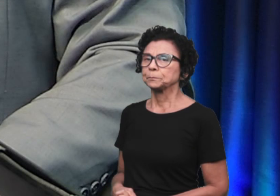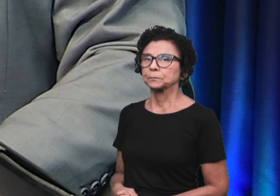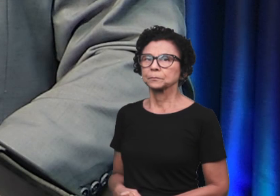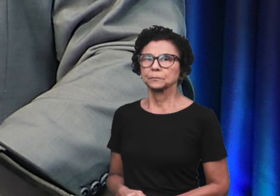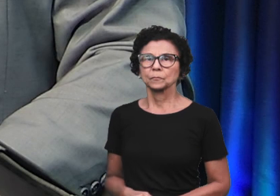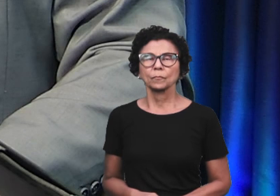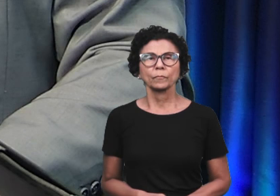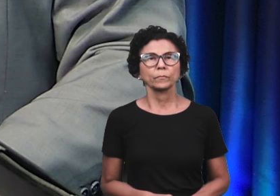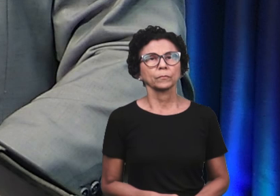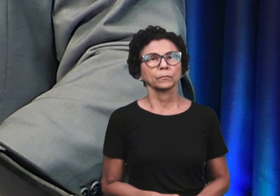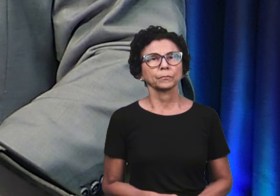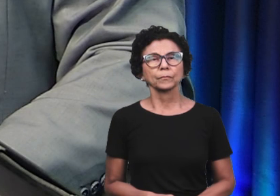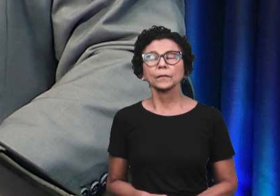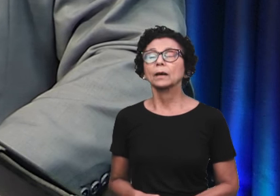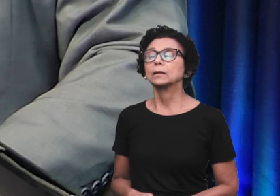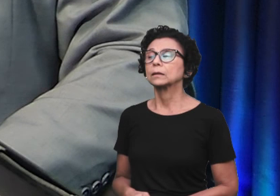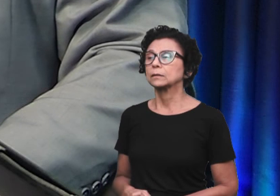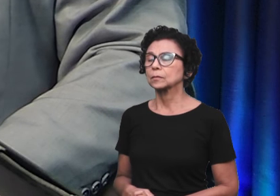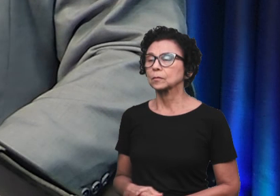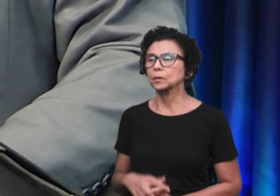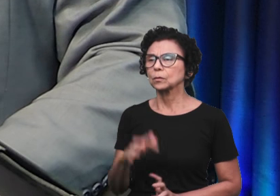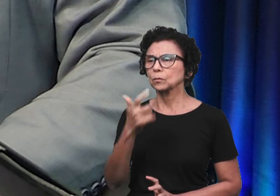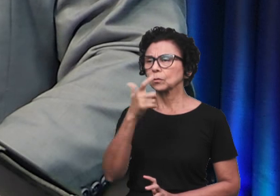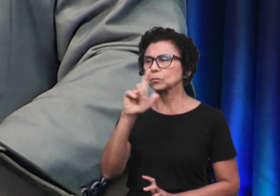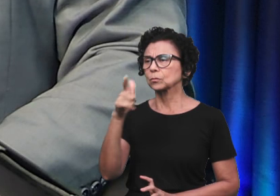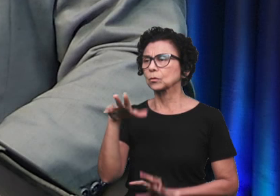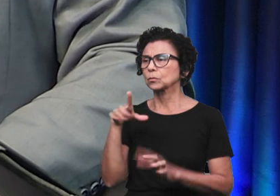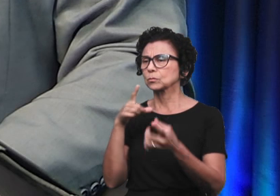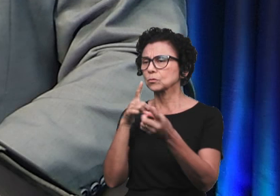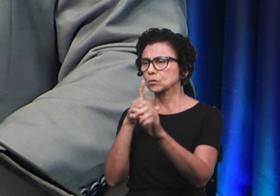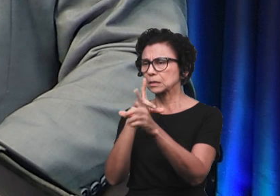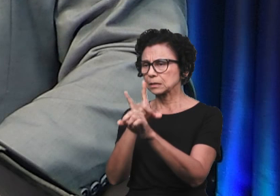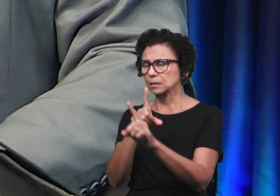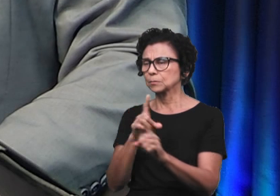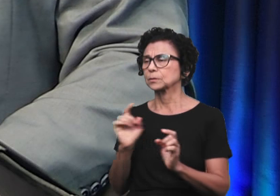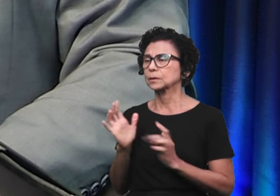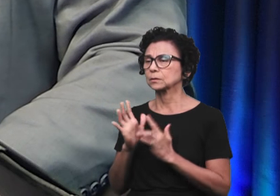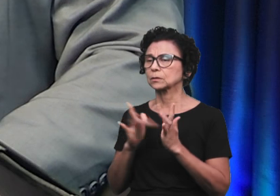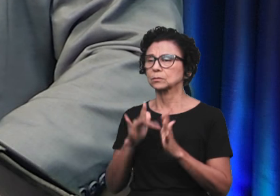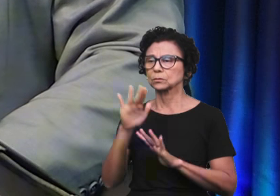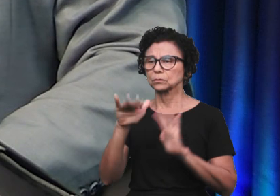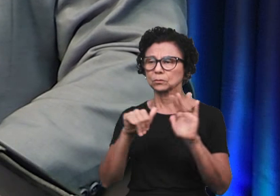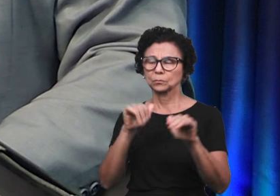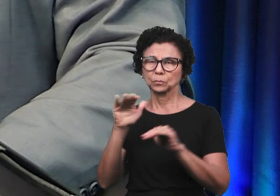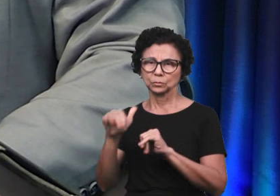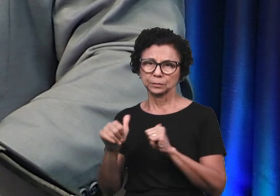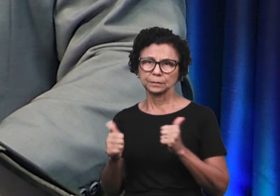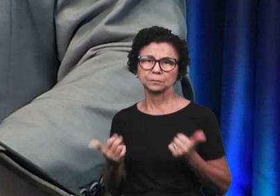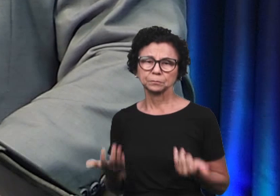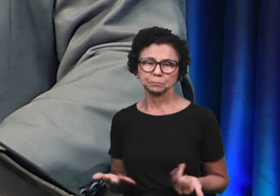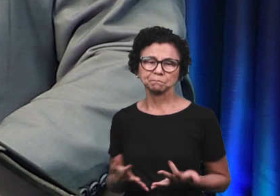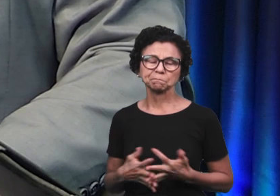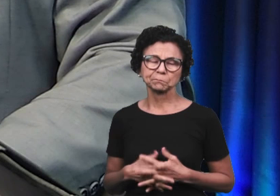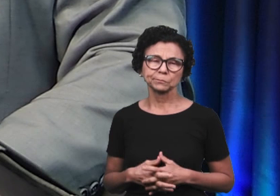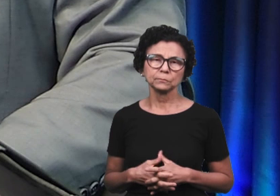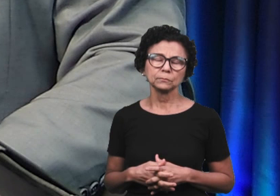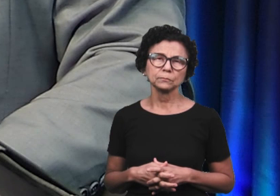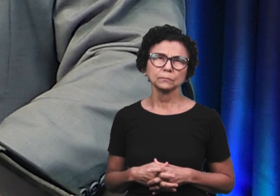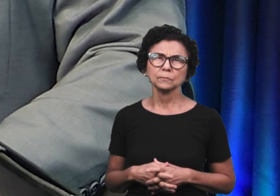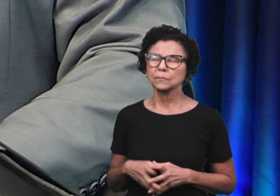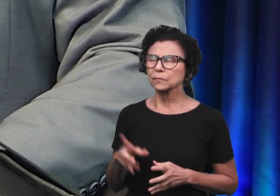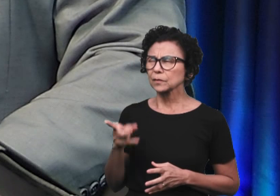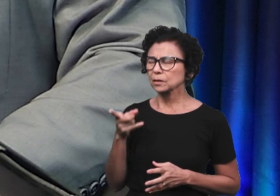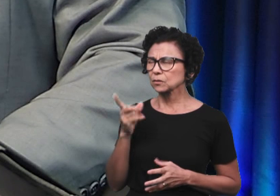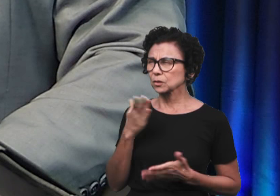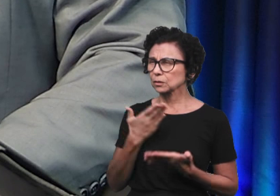dos demais discípulos foi semelhante, né? Então, nós já estudamos alguns,